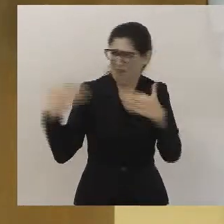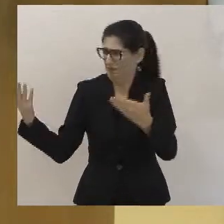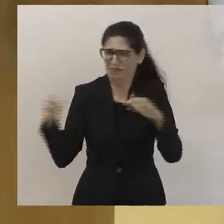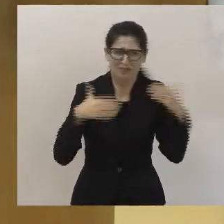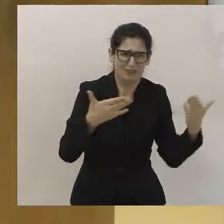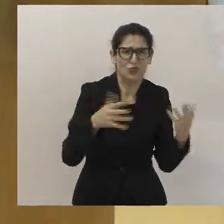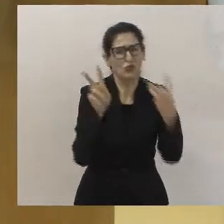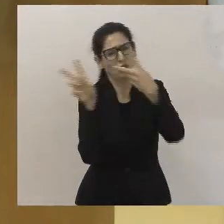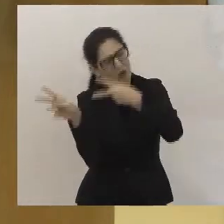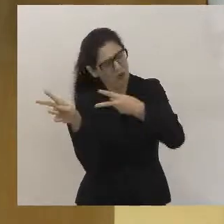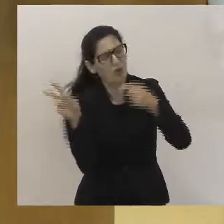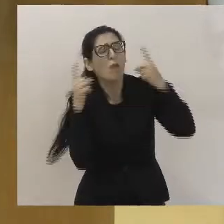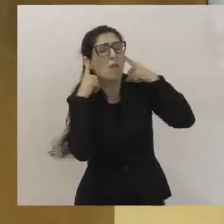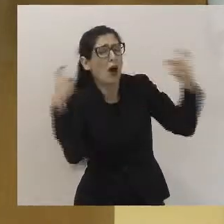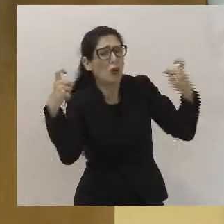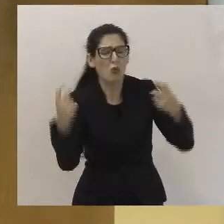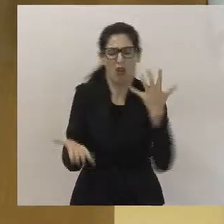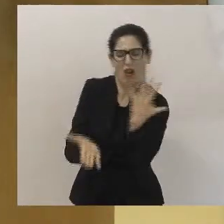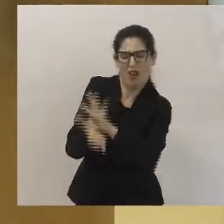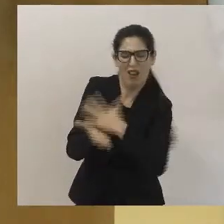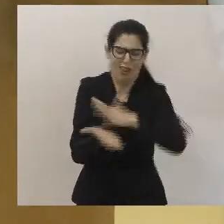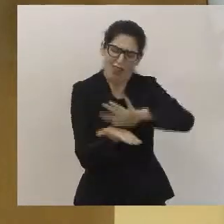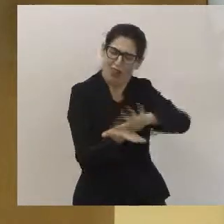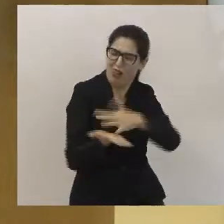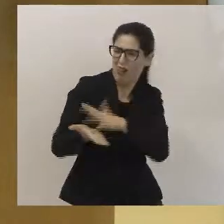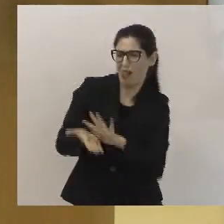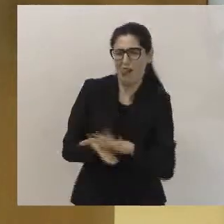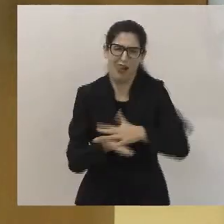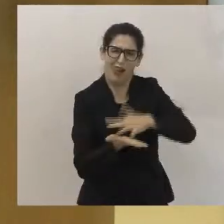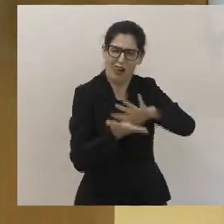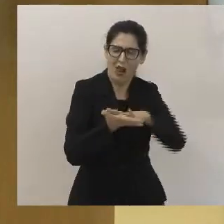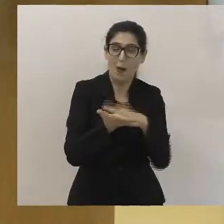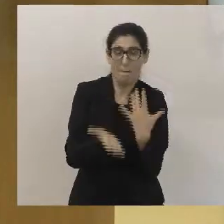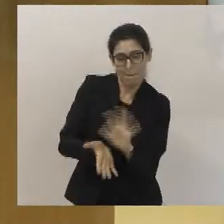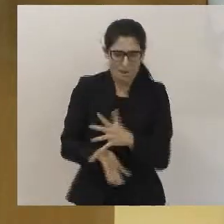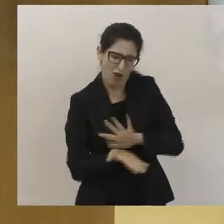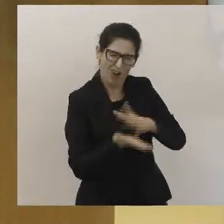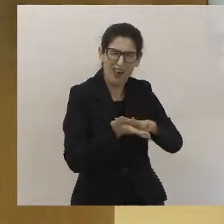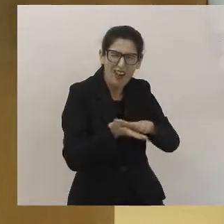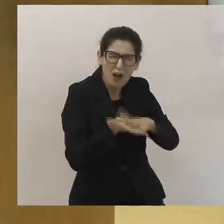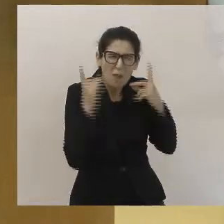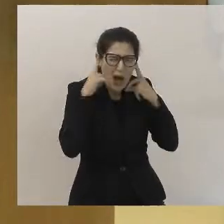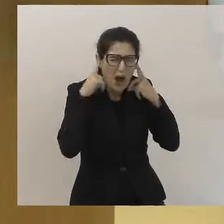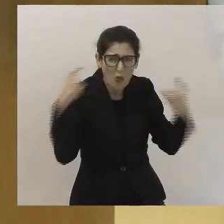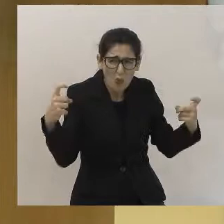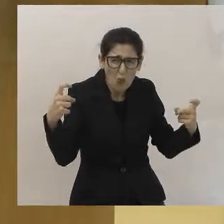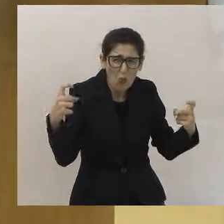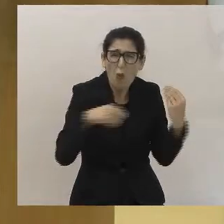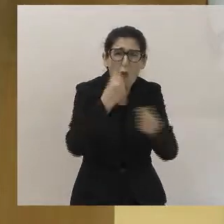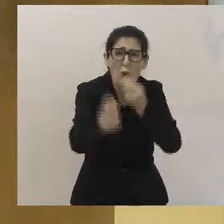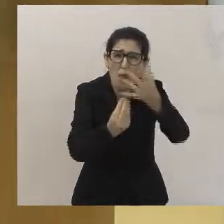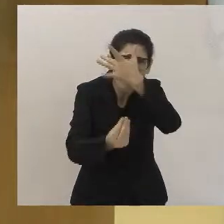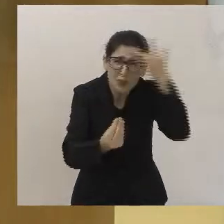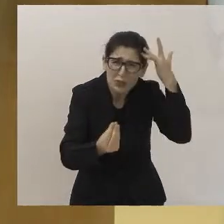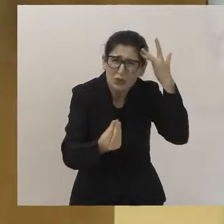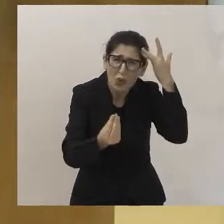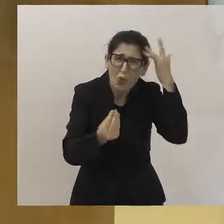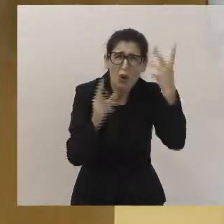samba vai dormir com um barulho de pagode a noite inteira do lado da sua casa e aí como é que fica